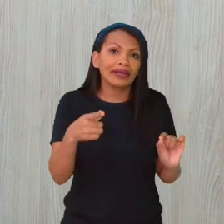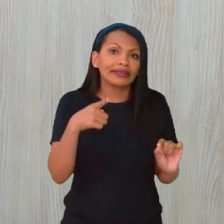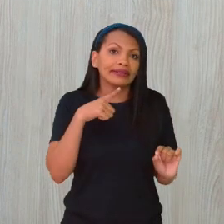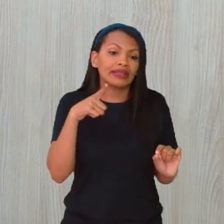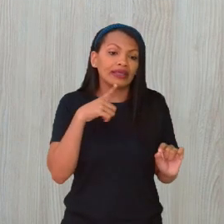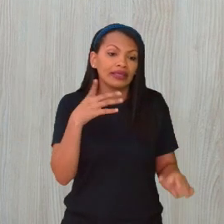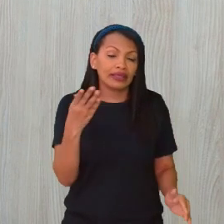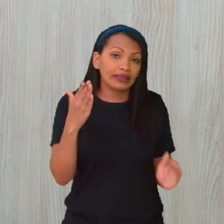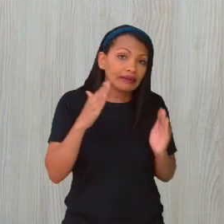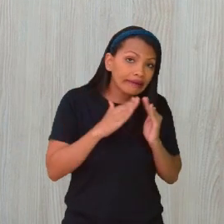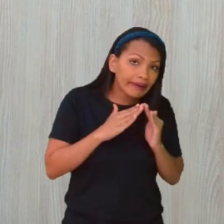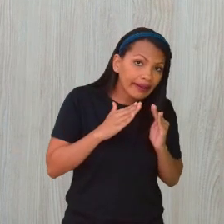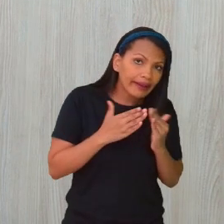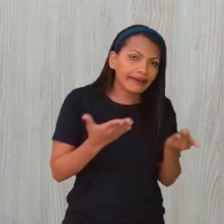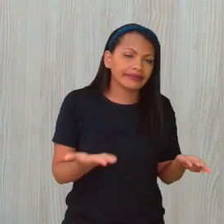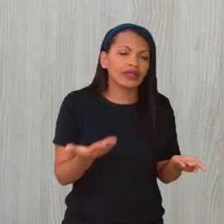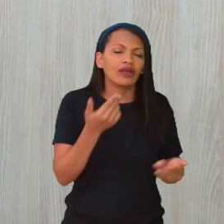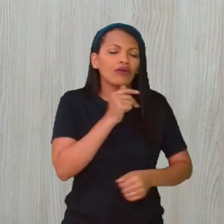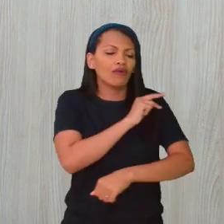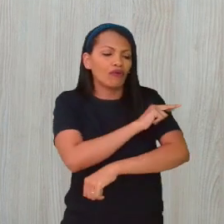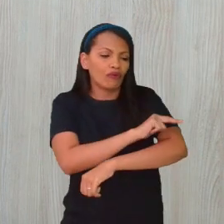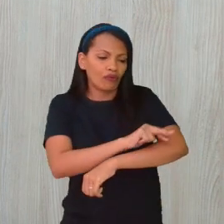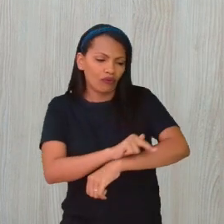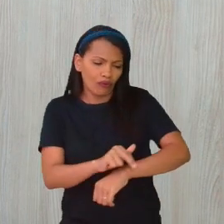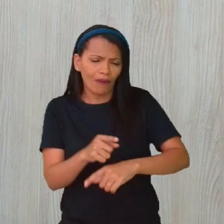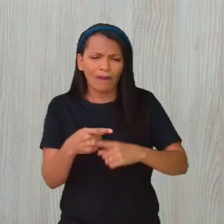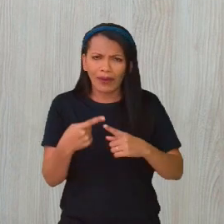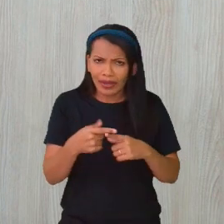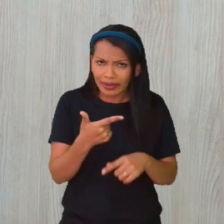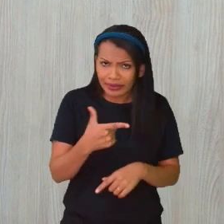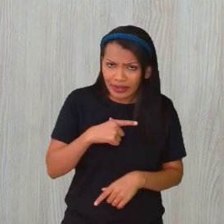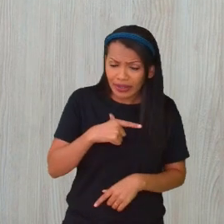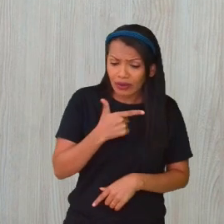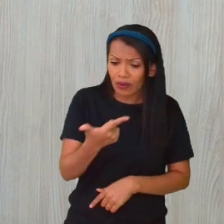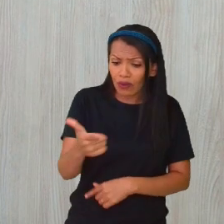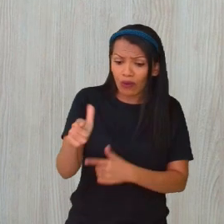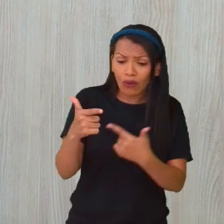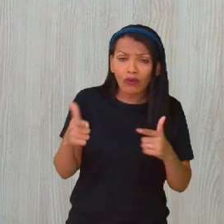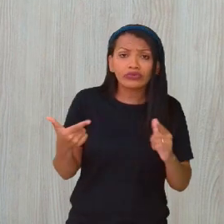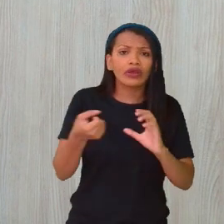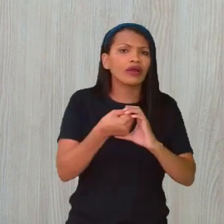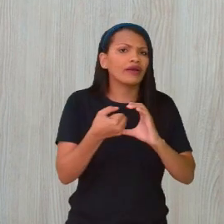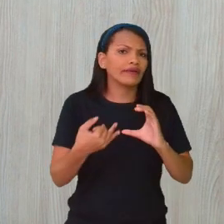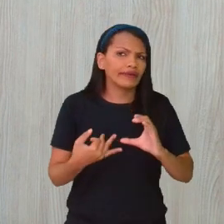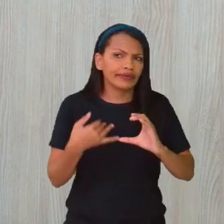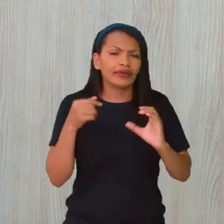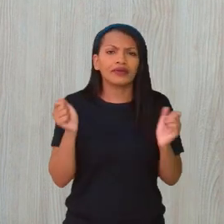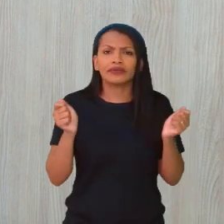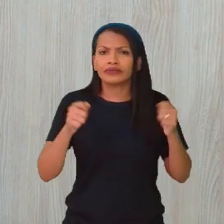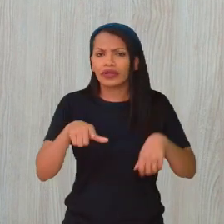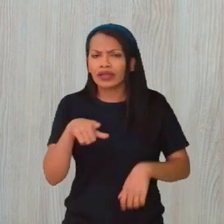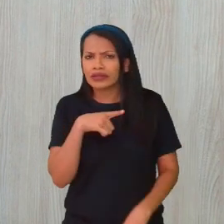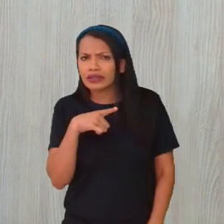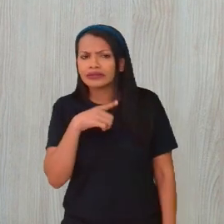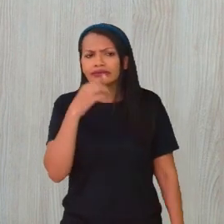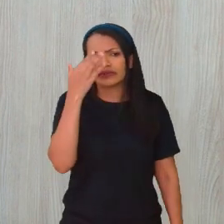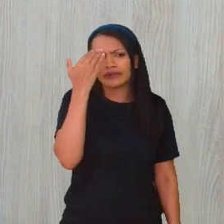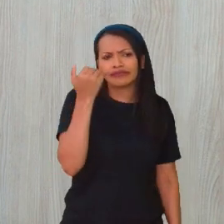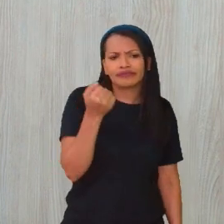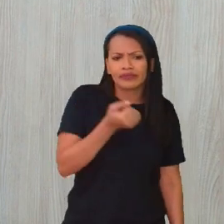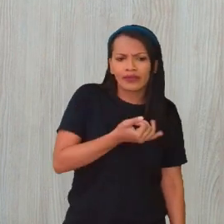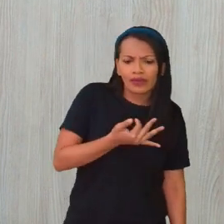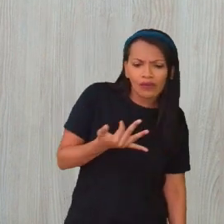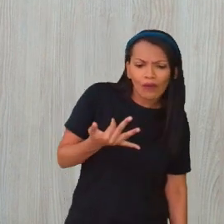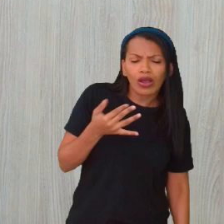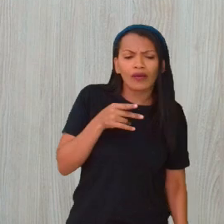está trabalhando aqui a questão da cor e raça, mas o censo ele também tem essas outras características, que é para justamente a gente ter ali e saber qual parcela